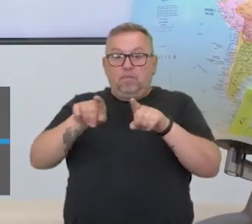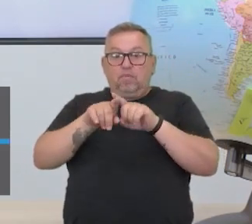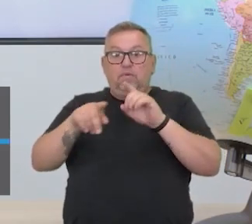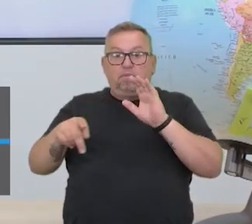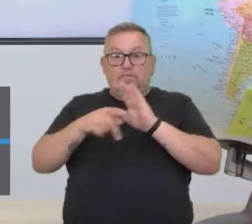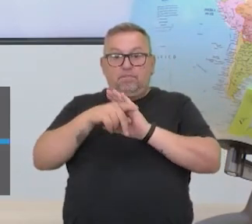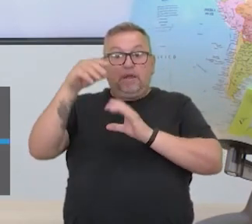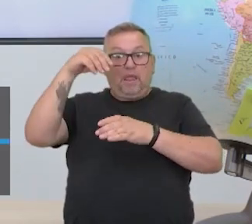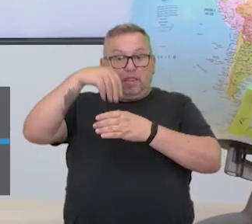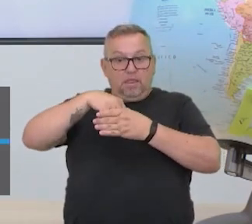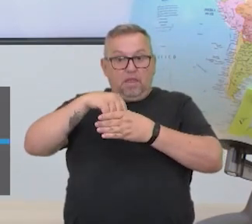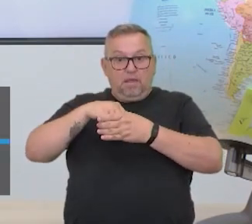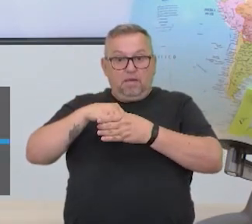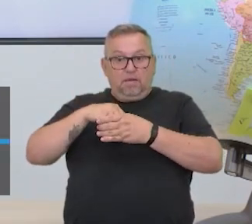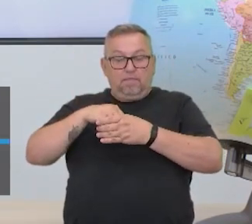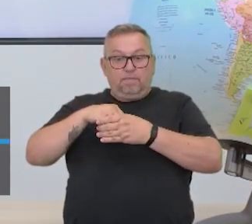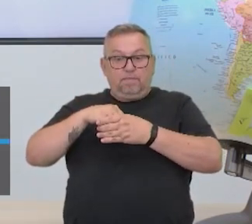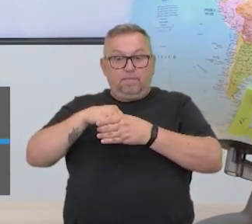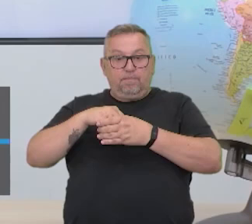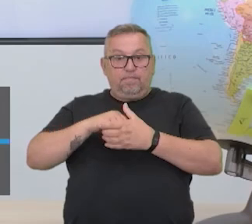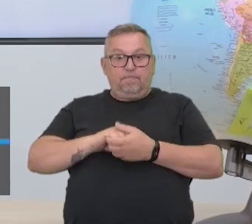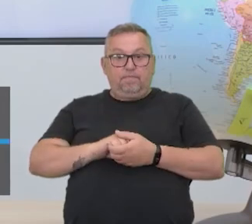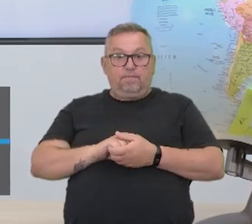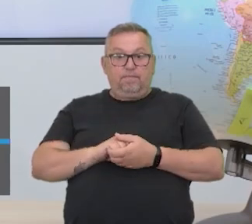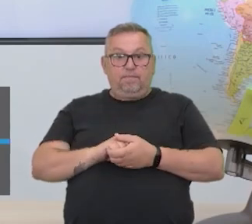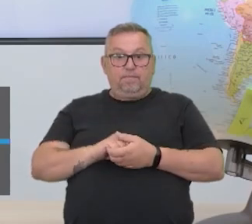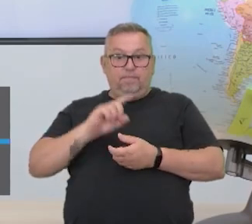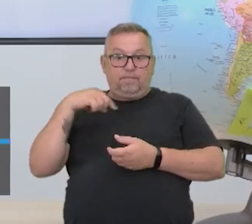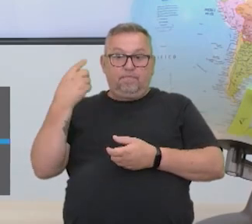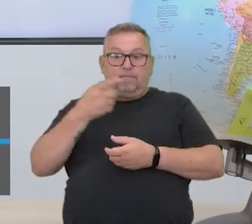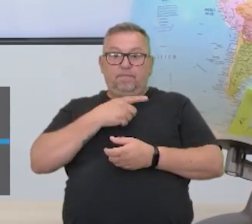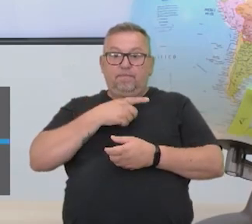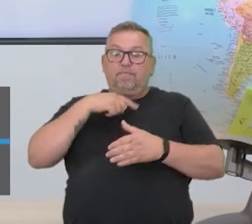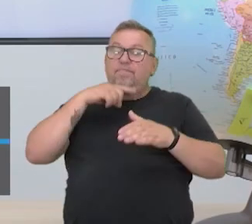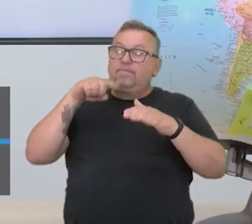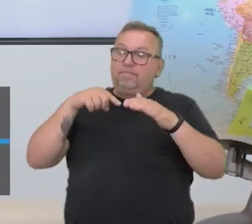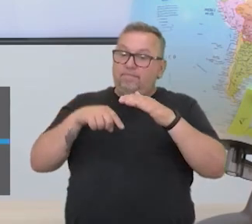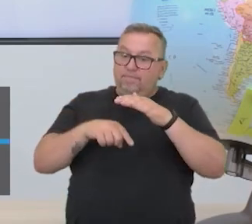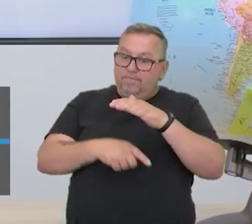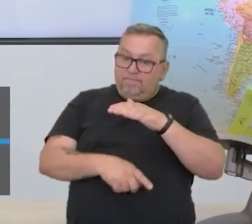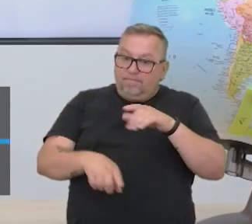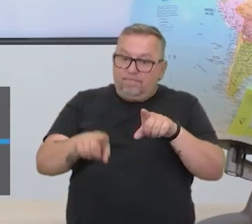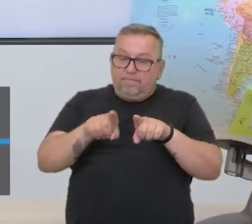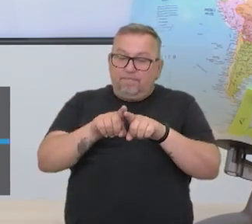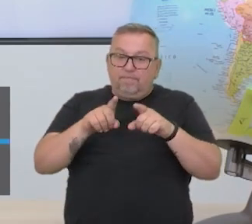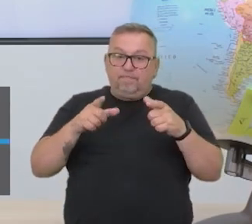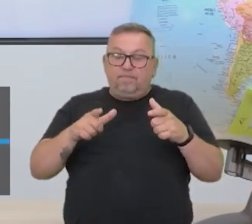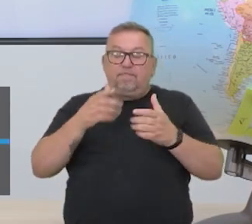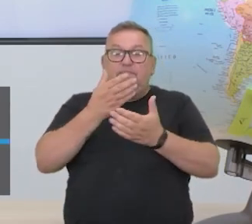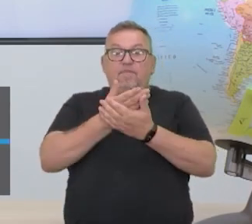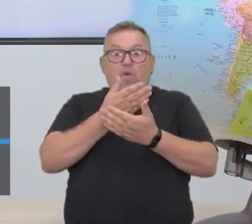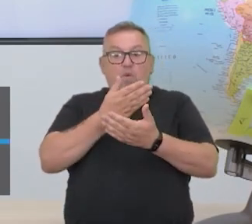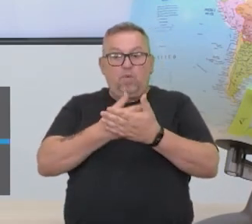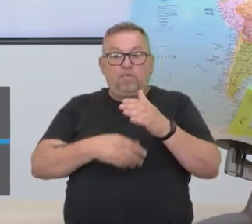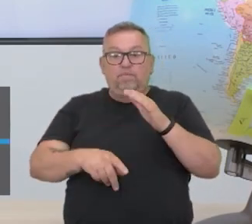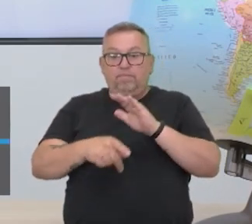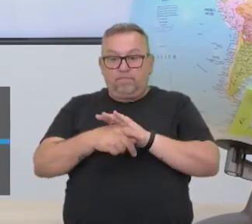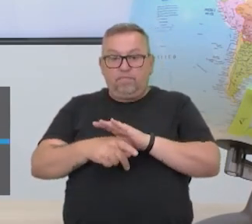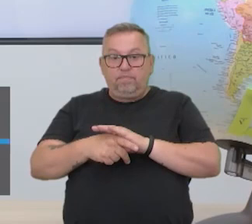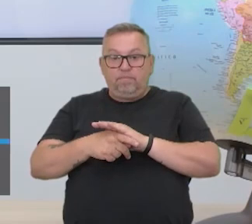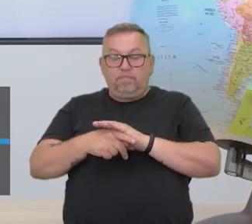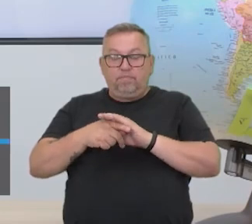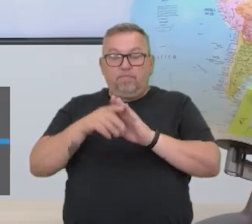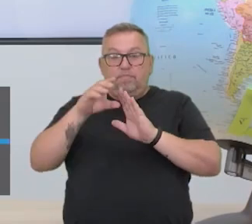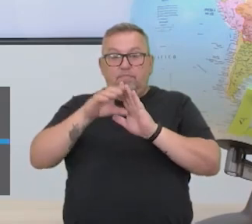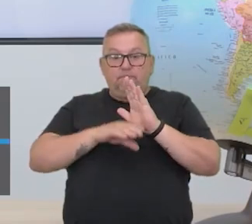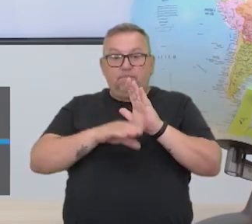dentro das nossas dos nossos aprofundamentos, dentro de aulas, né, dentro do próprio